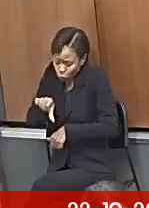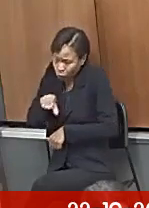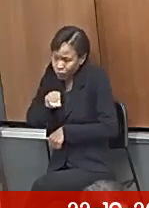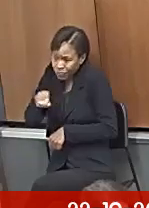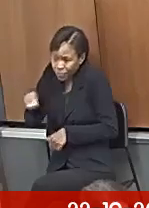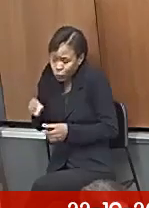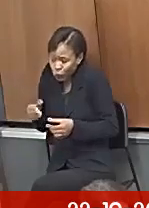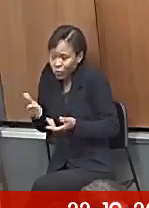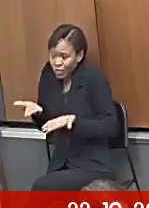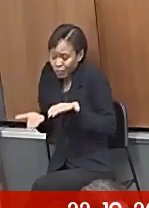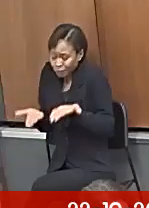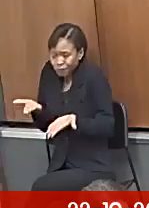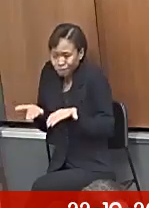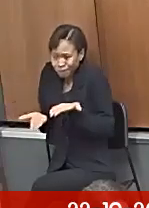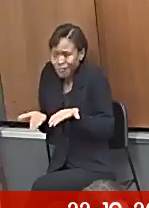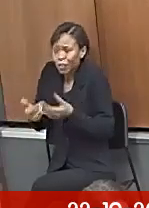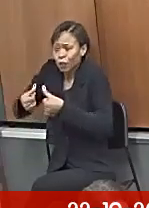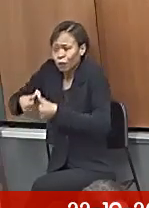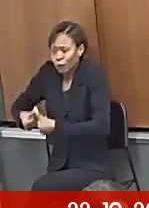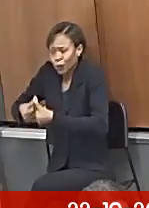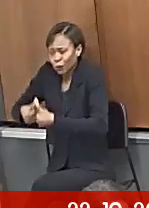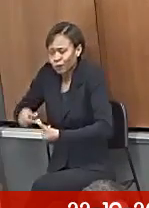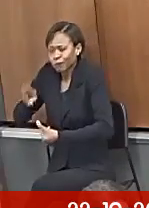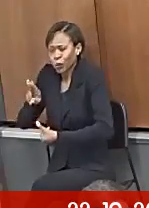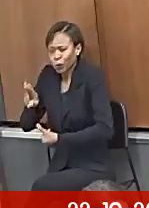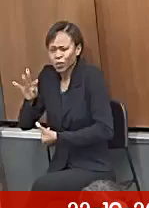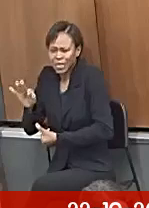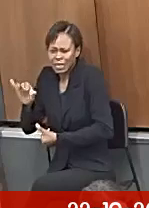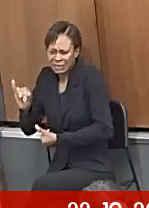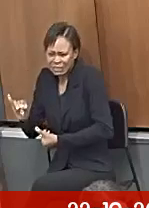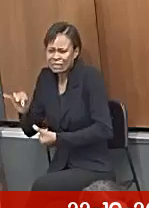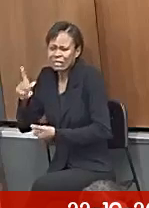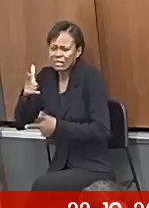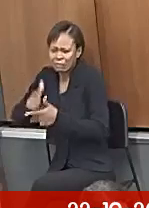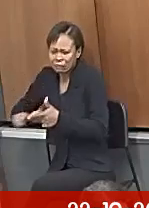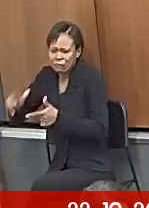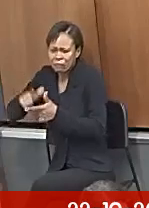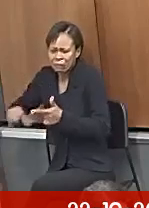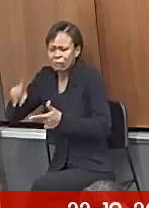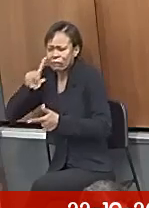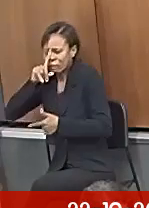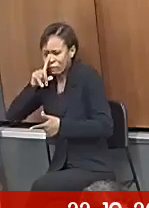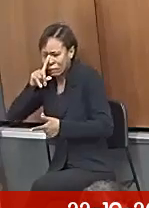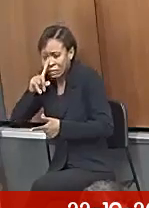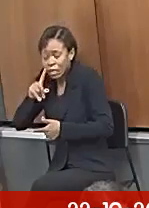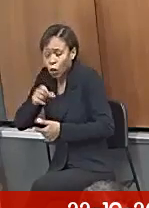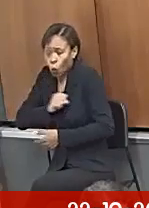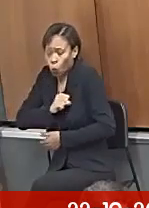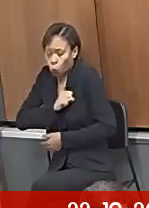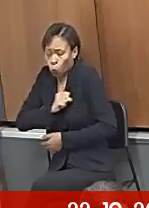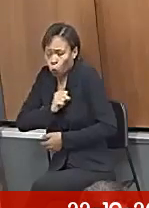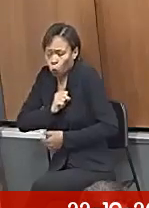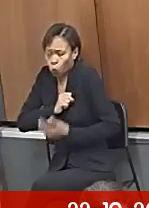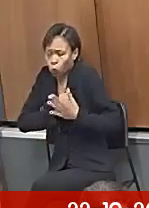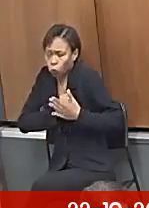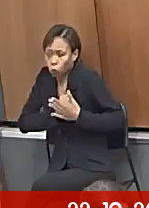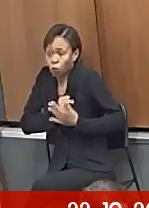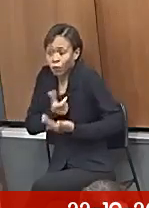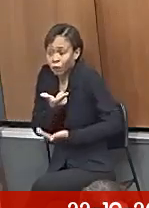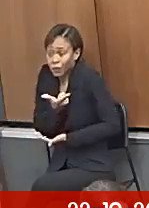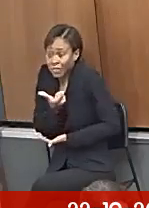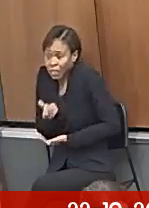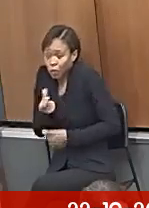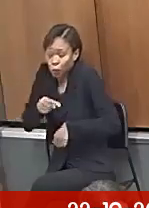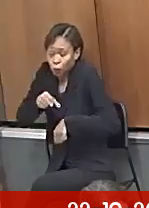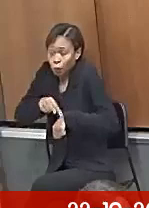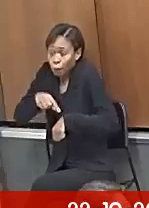UTI neonatal e teve diversas complicações. A mais grave delas, uma parada cardiorrespiratória que durou 26